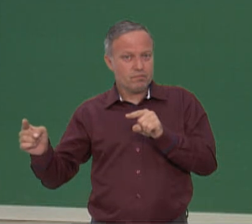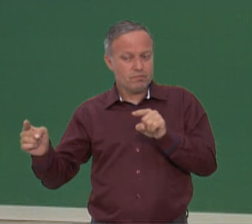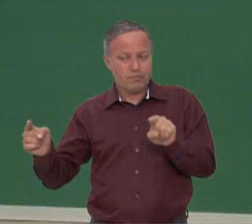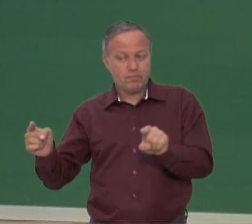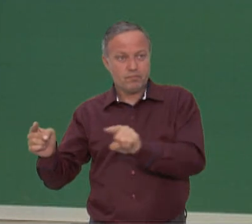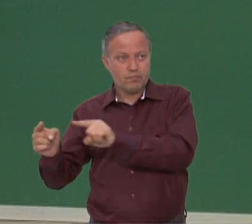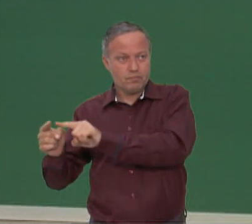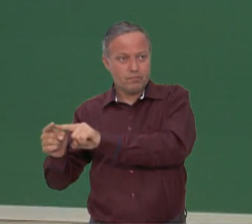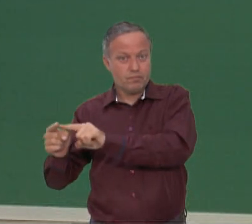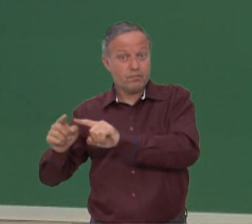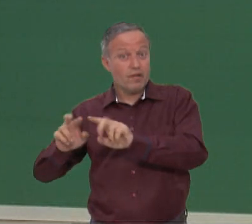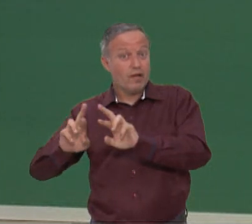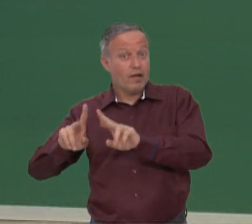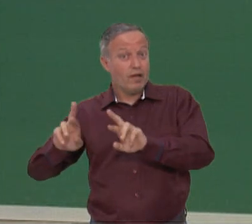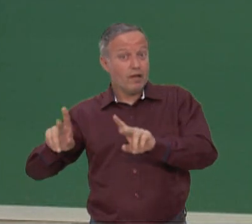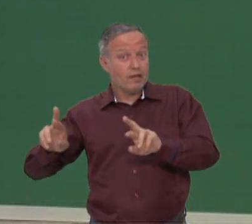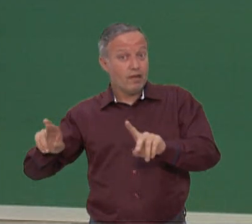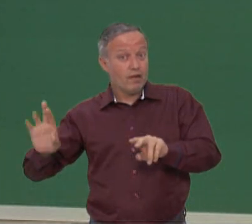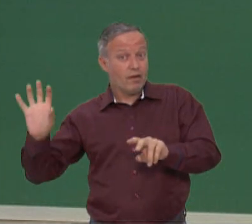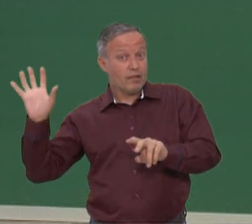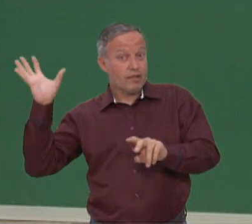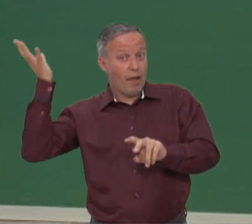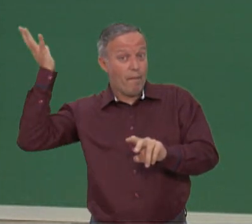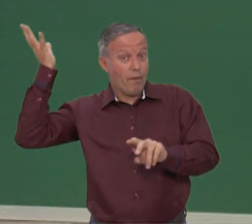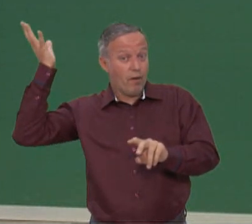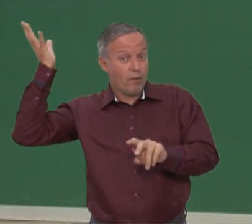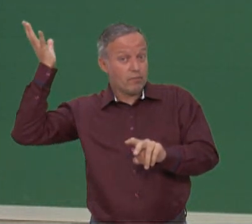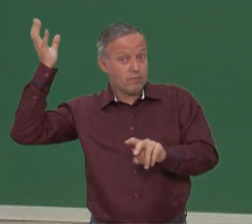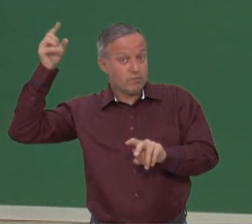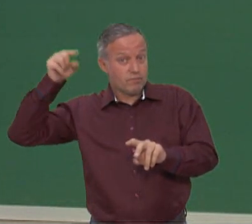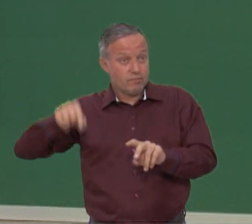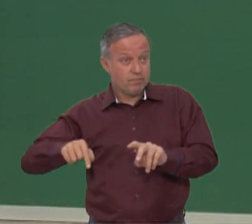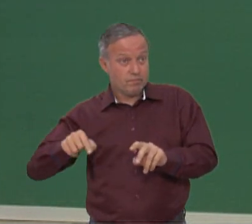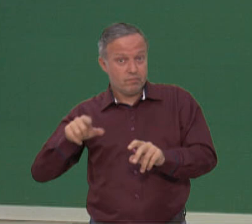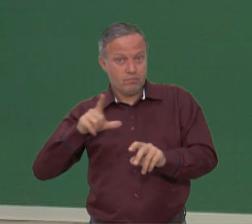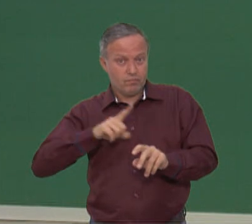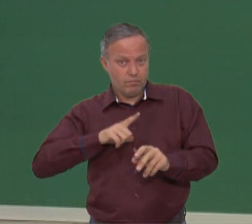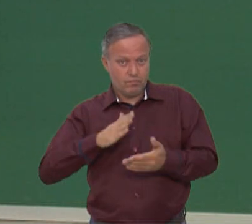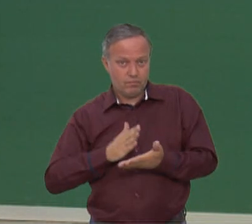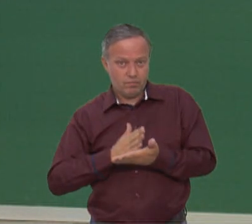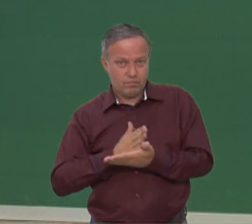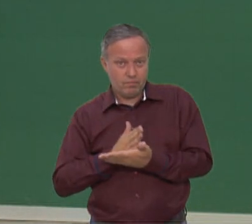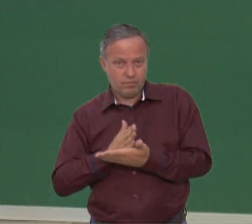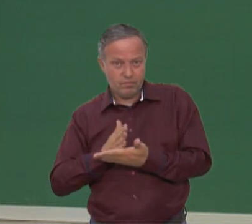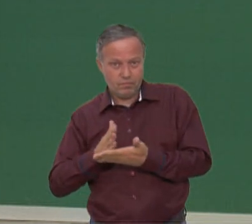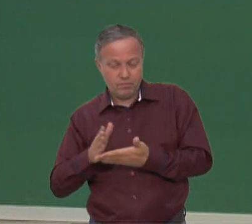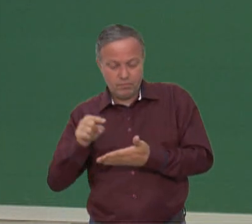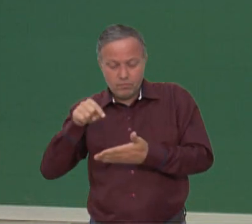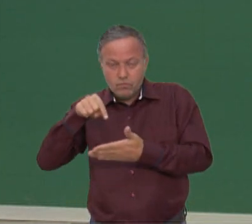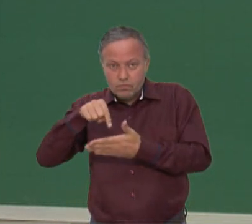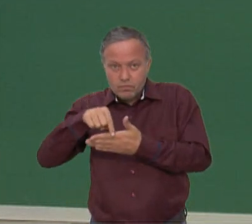trabalhando com a variação da temperatura. Percebam que no começo desse gráfico, estaremos trabalhando com uma